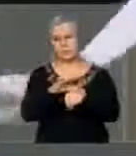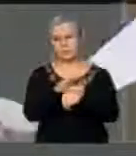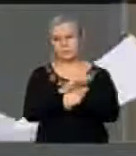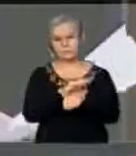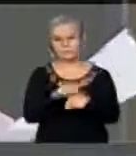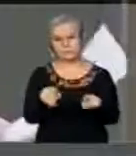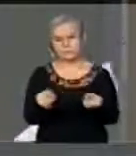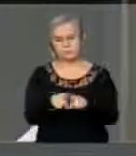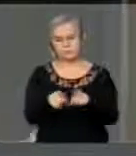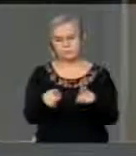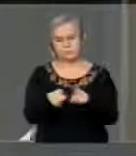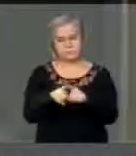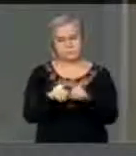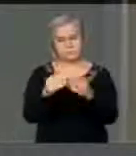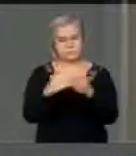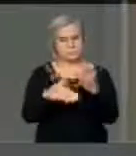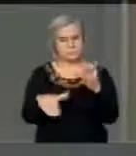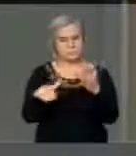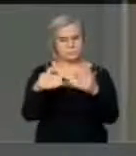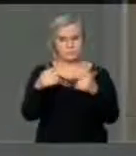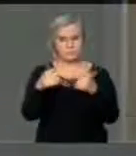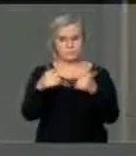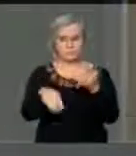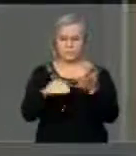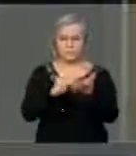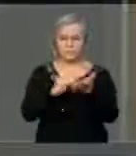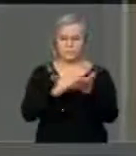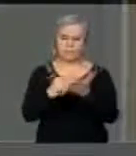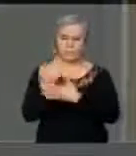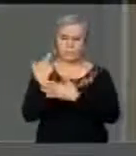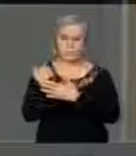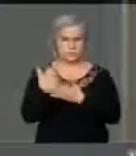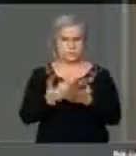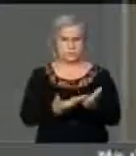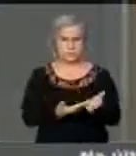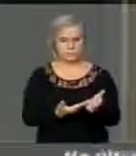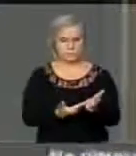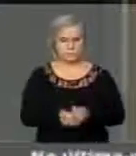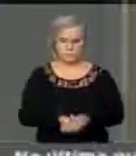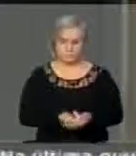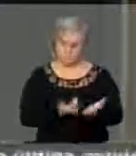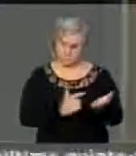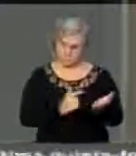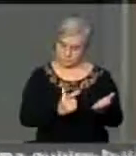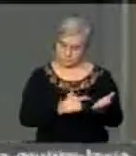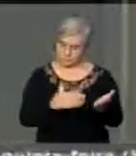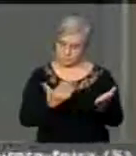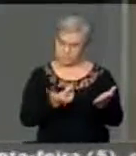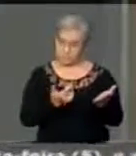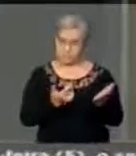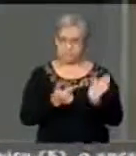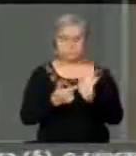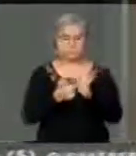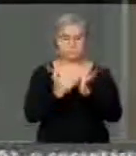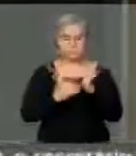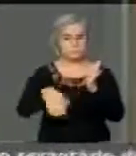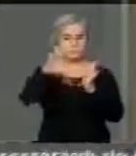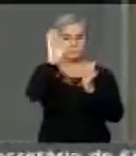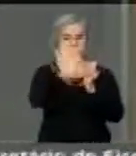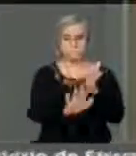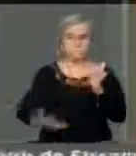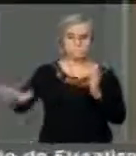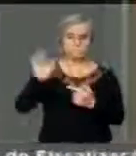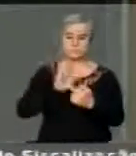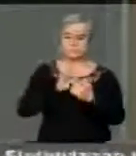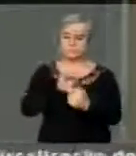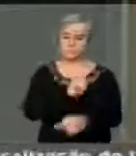de tudo, altamente irresponsável. Está aí as gestões Brasil afora, mostrando que os